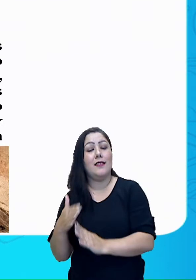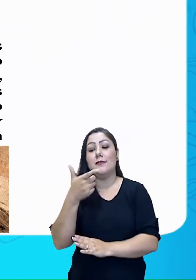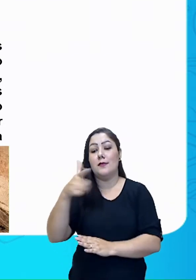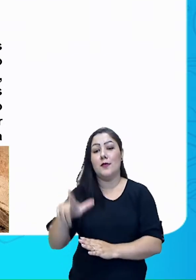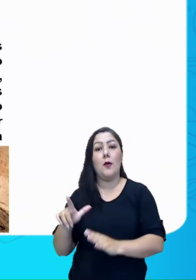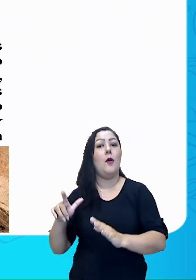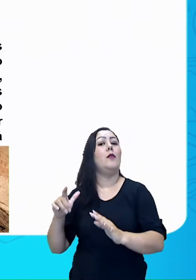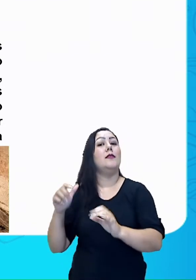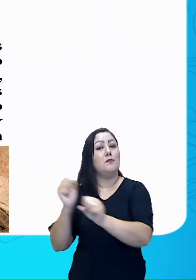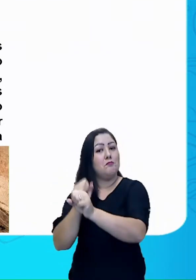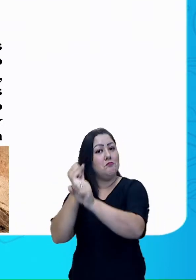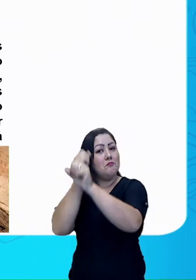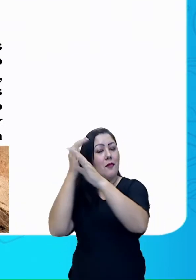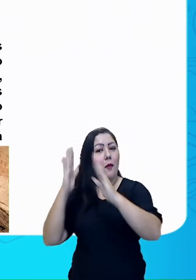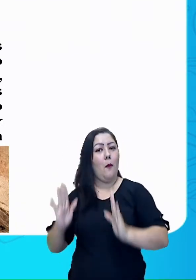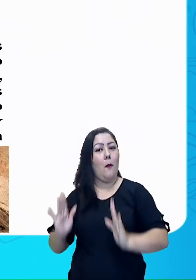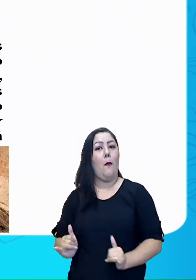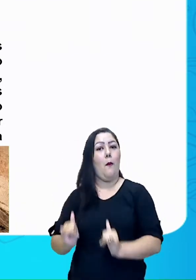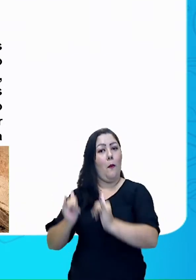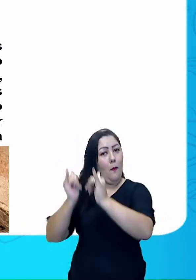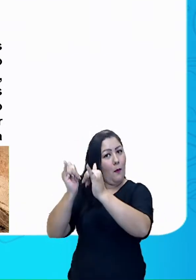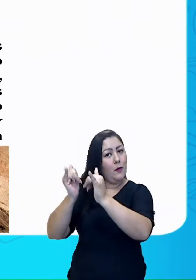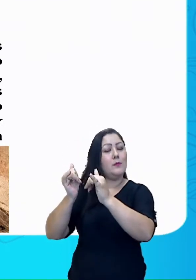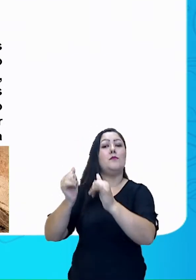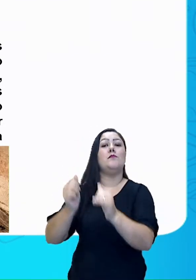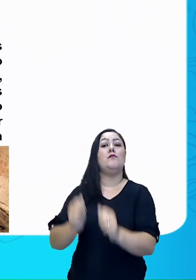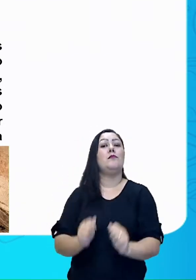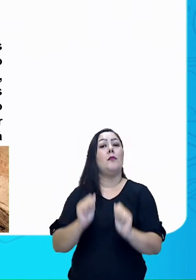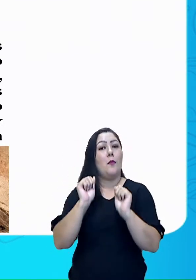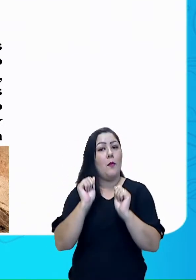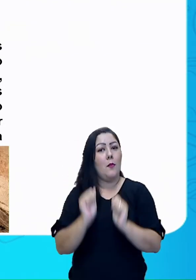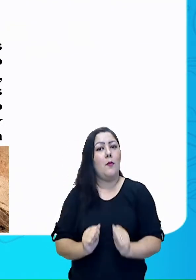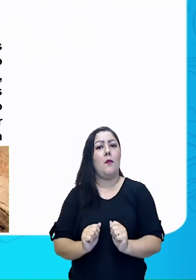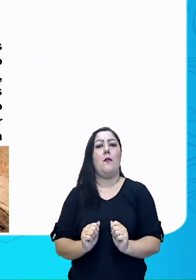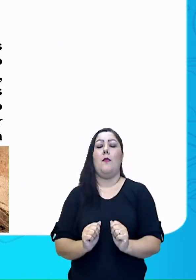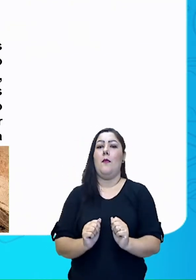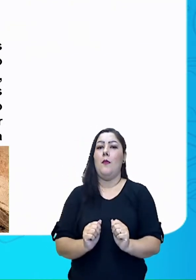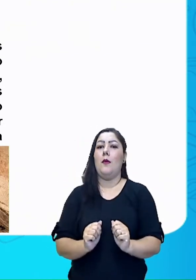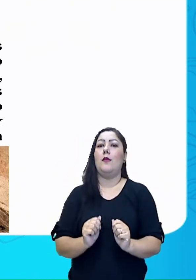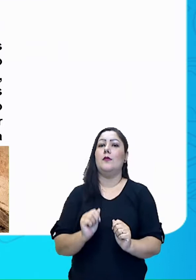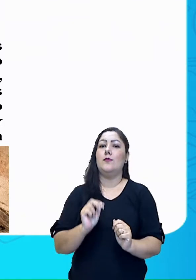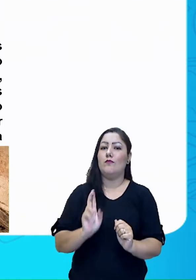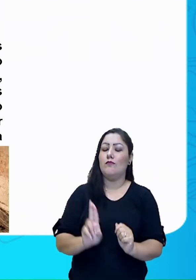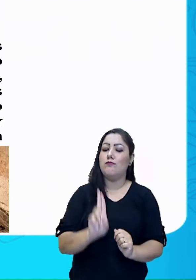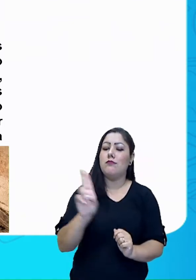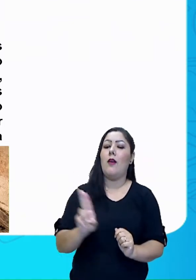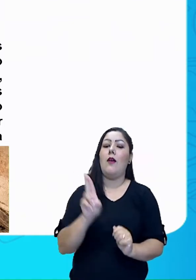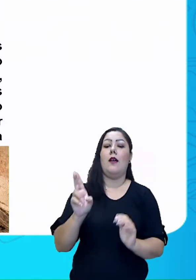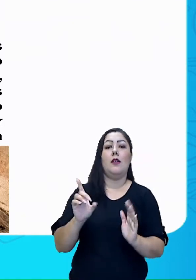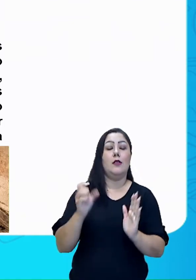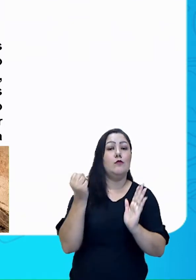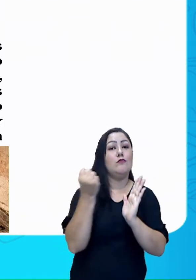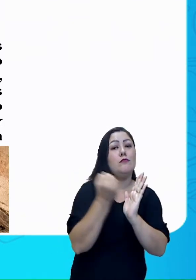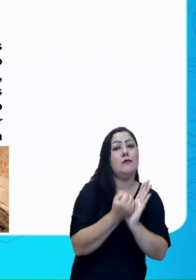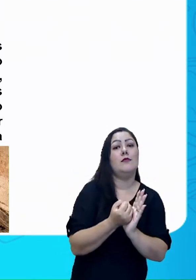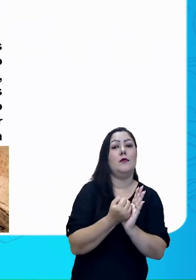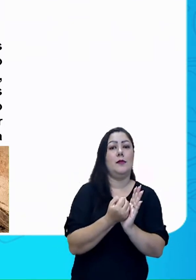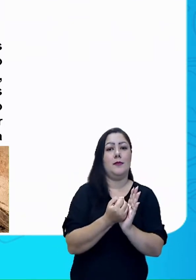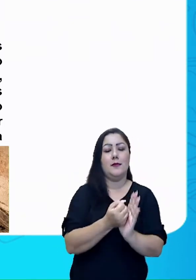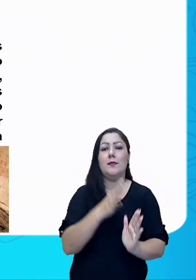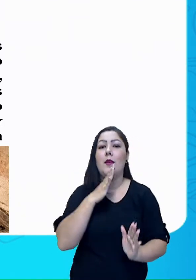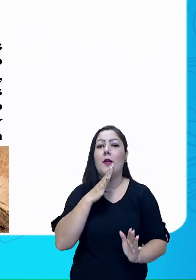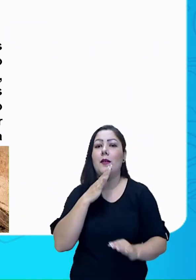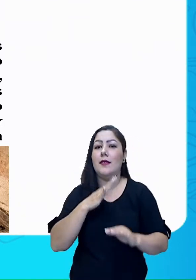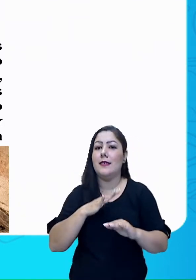construções podem ser utilizadas como documentos para conhecer um pouco melhor a história do lugar. Vocês